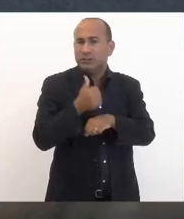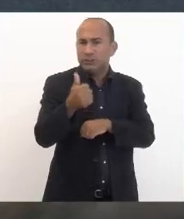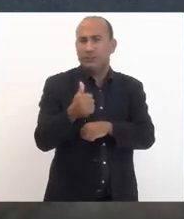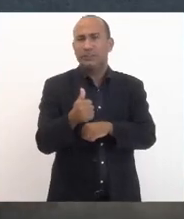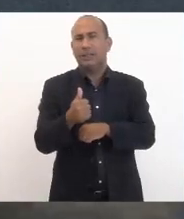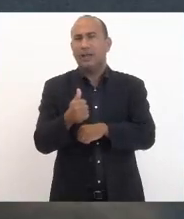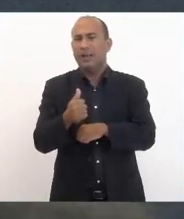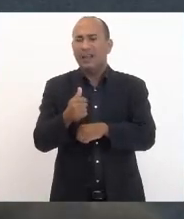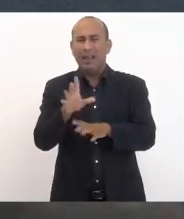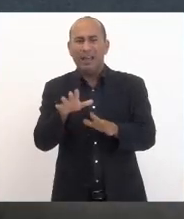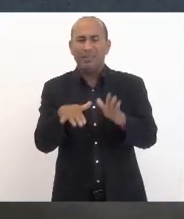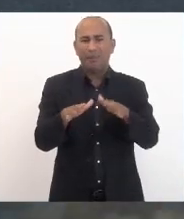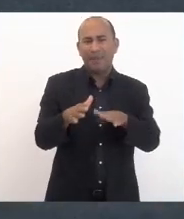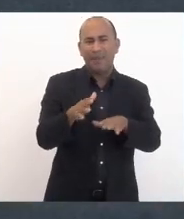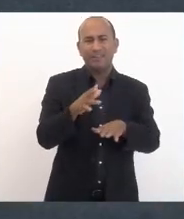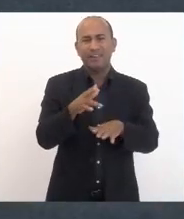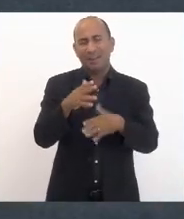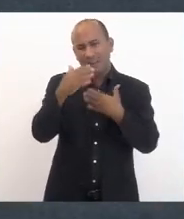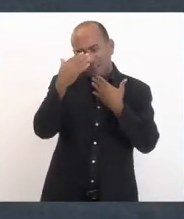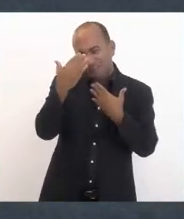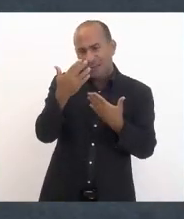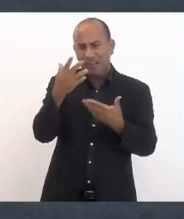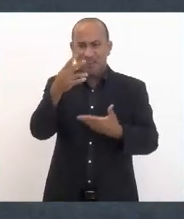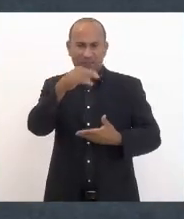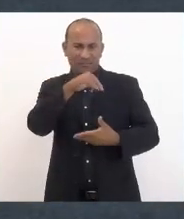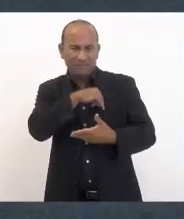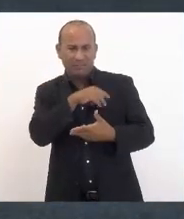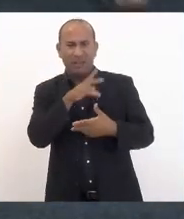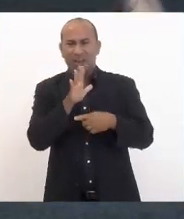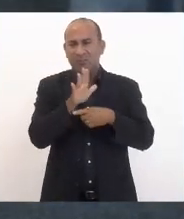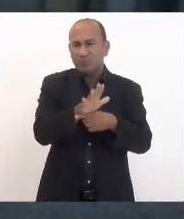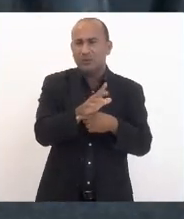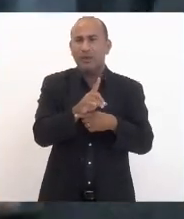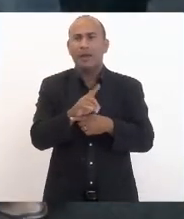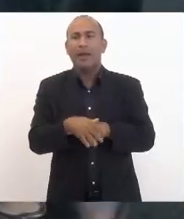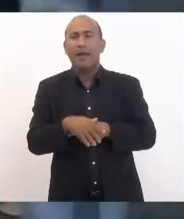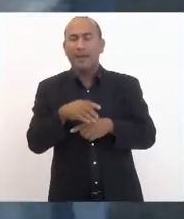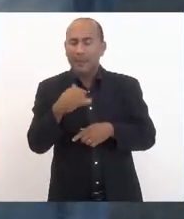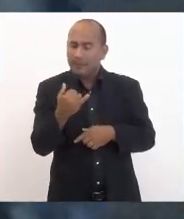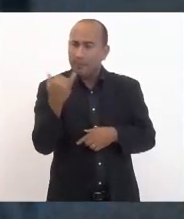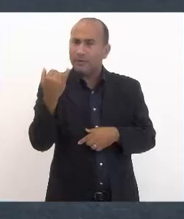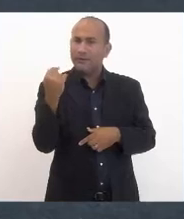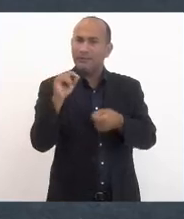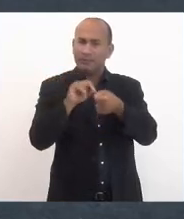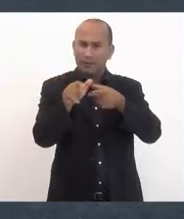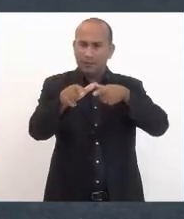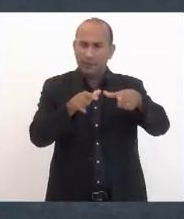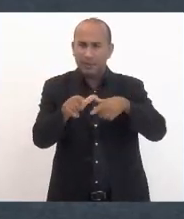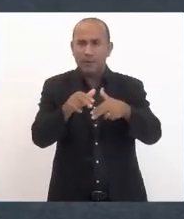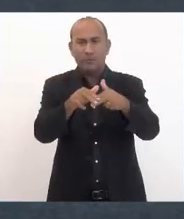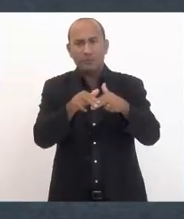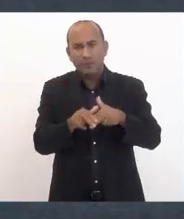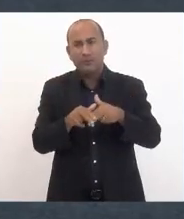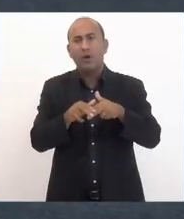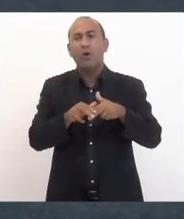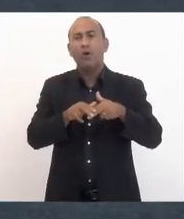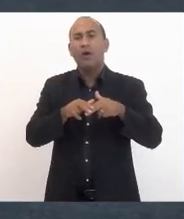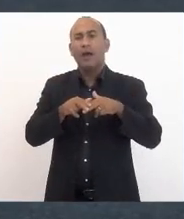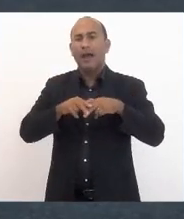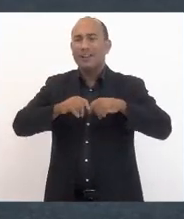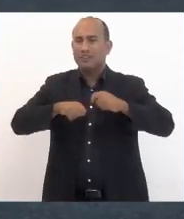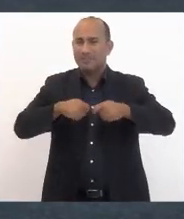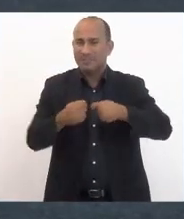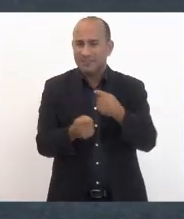que tudo esteja escrito no seu vencimento. É muito importante que eles façam esse trabalho, que ele é útil para a administração pública, que